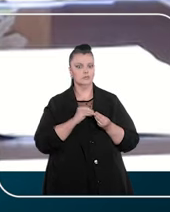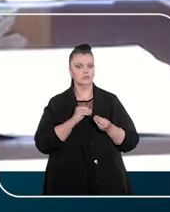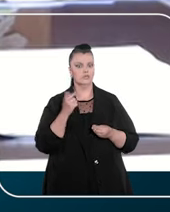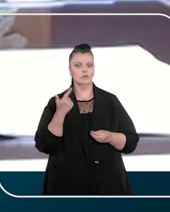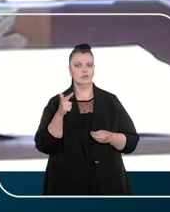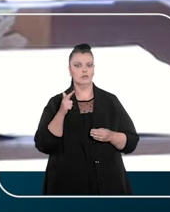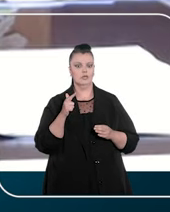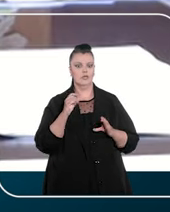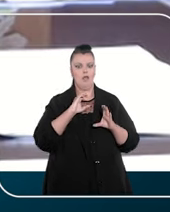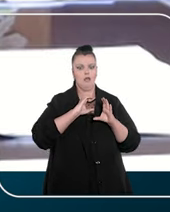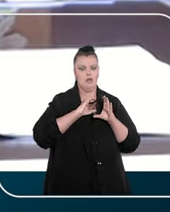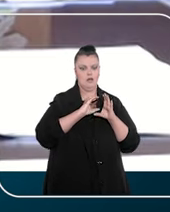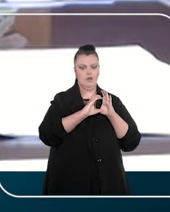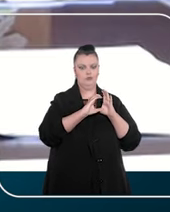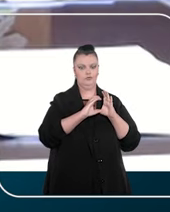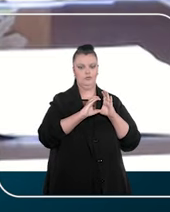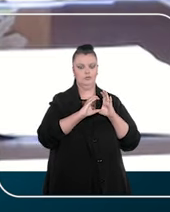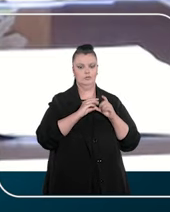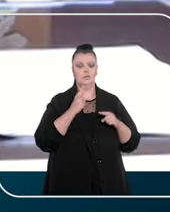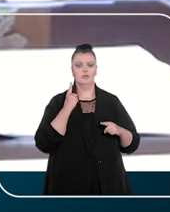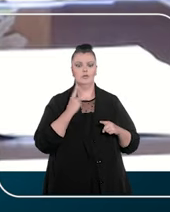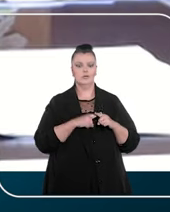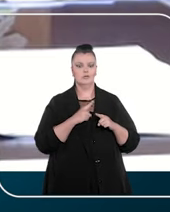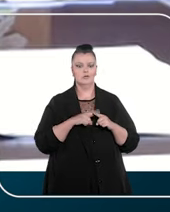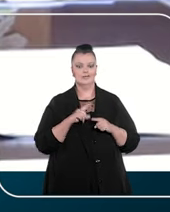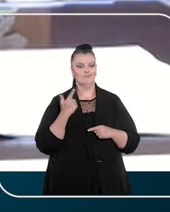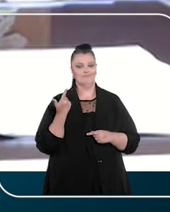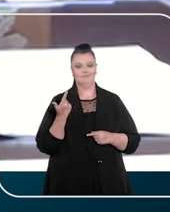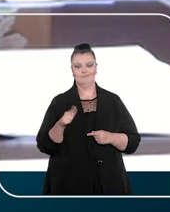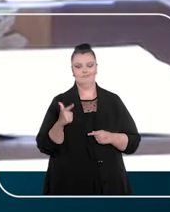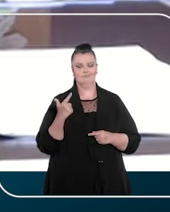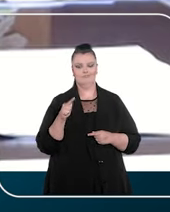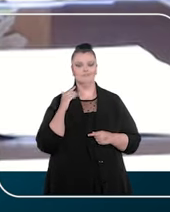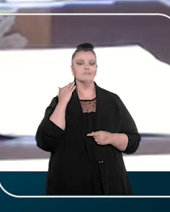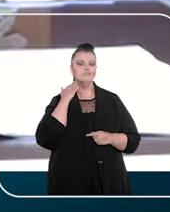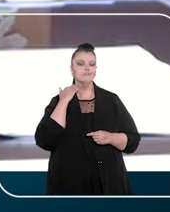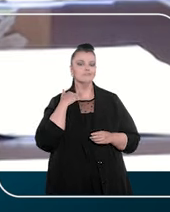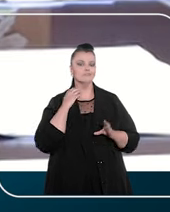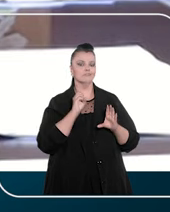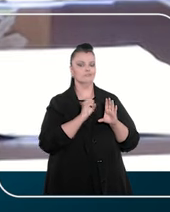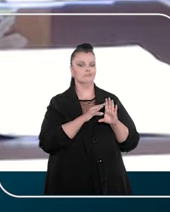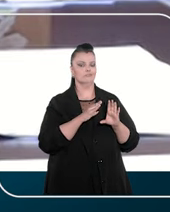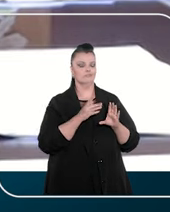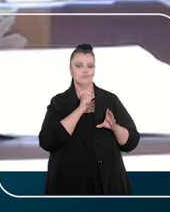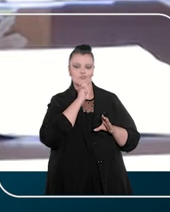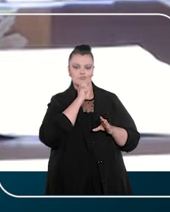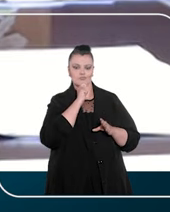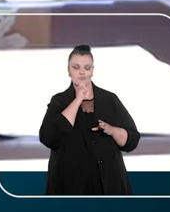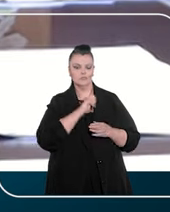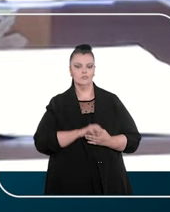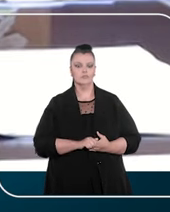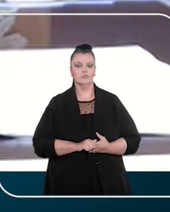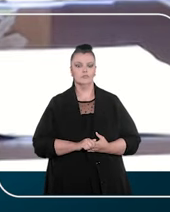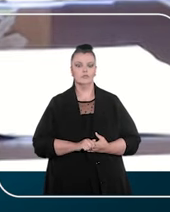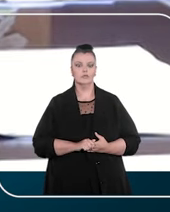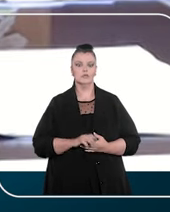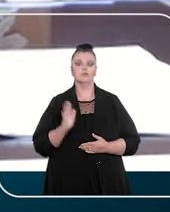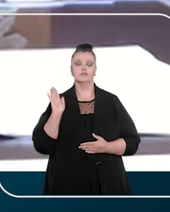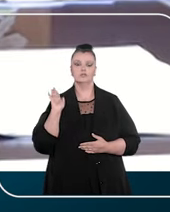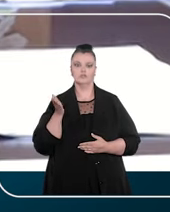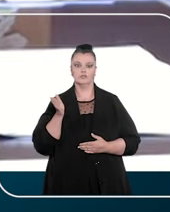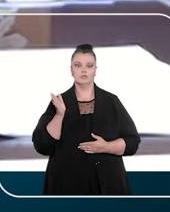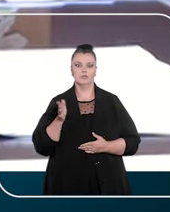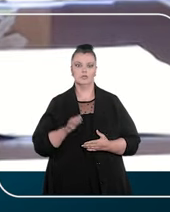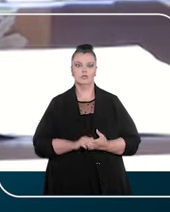sequer tinha aquela caderneta de poupança. E isso nós tivemos aqui no Superior Tribunal de Justiça